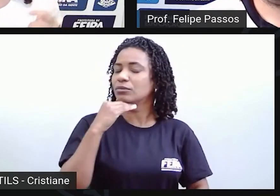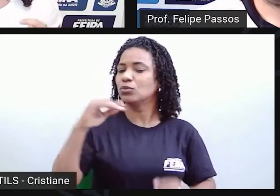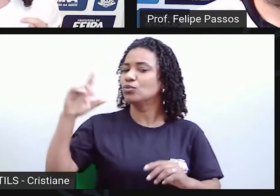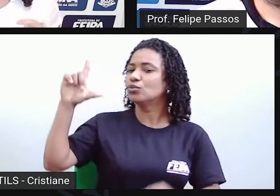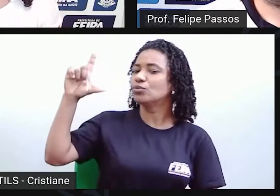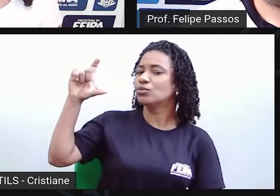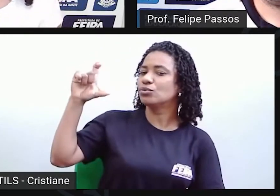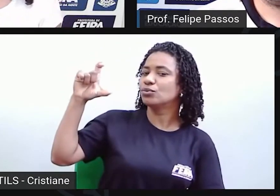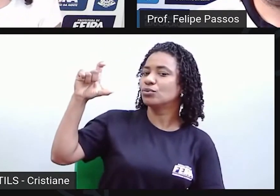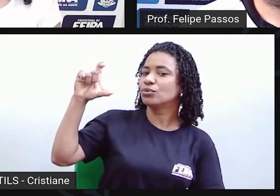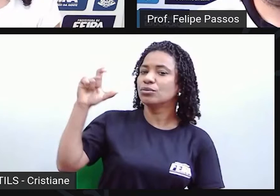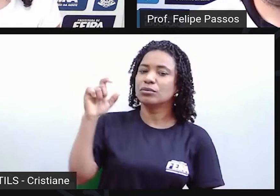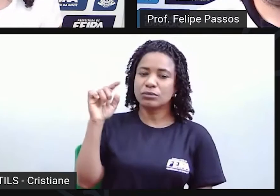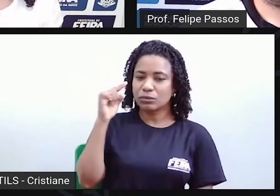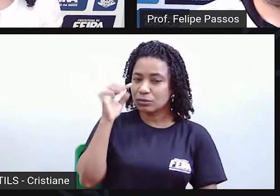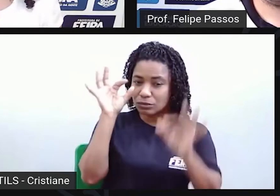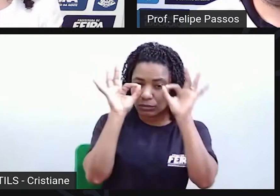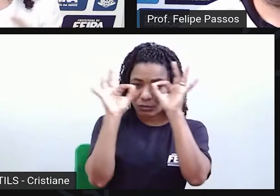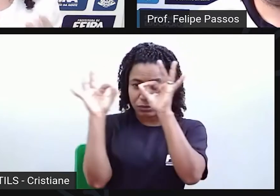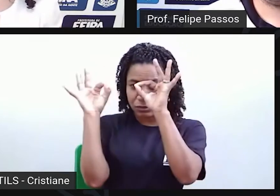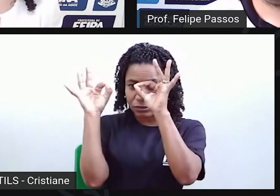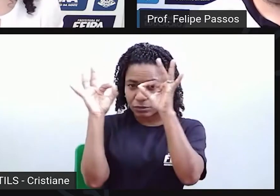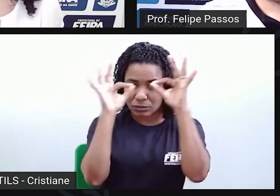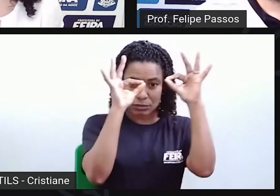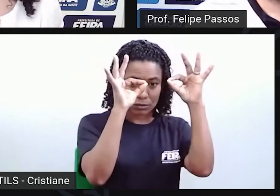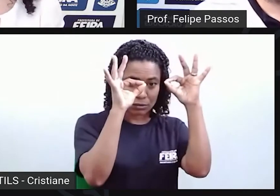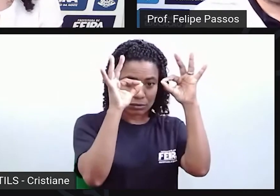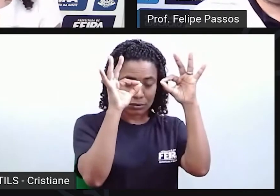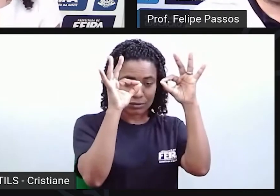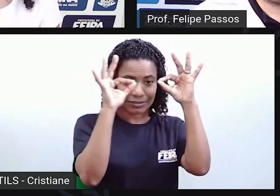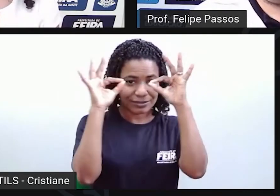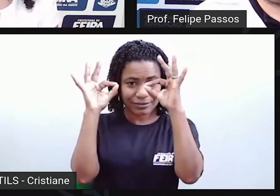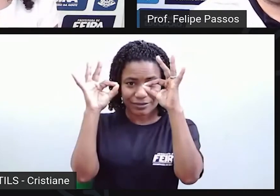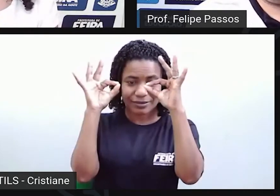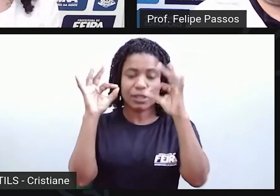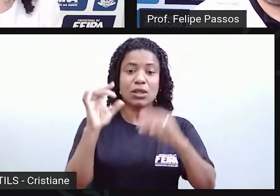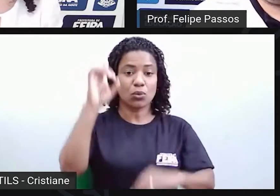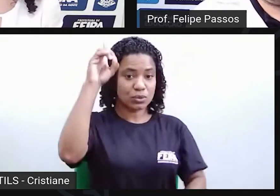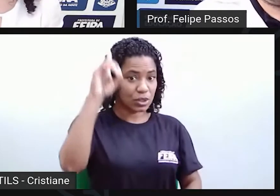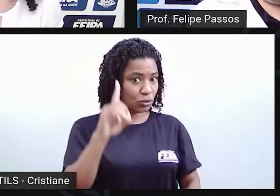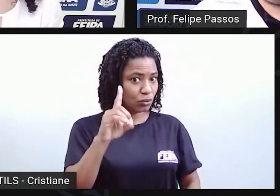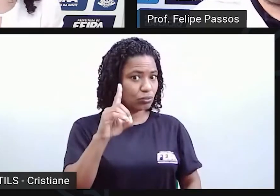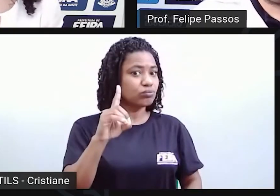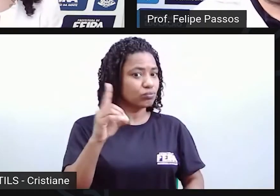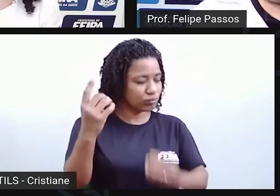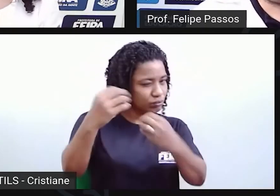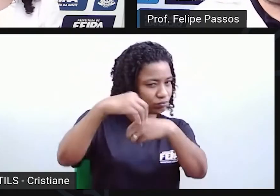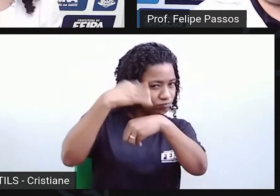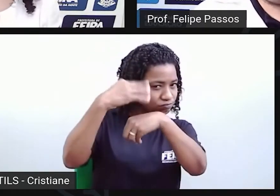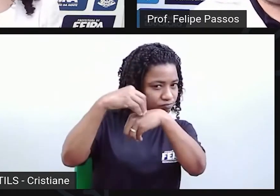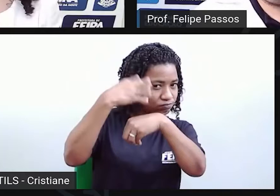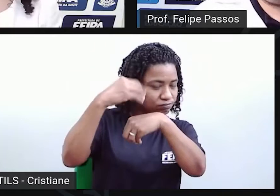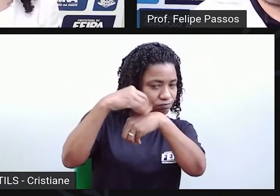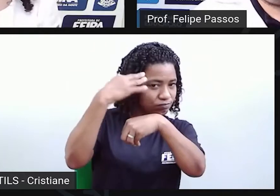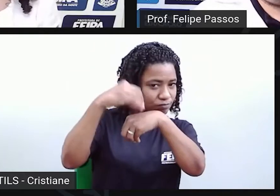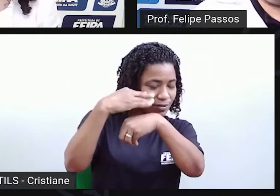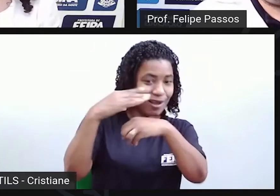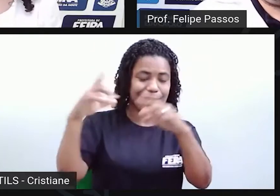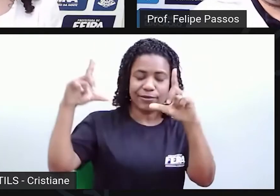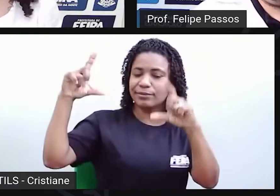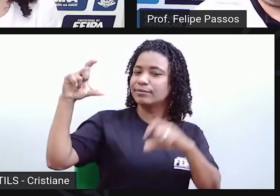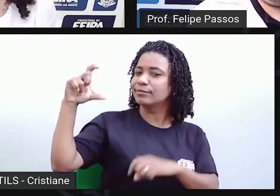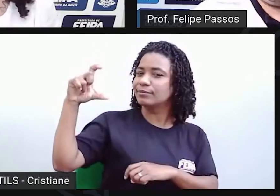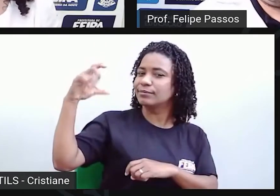no infinito, segurar o bracinho aqui. Então, ela foi dirigida, alguém concebeu aquela foto daquele jeito. Sim. Segundo ponto, existe